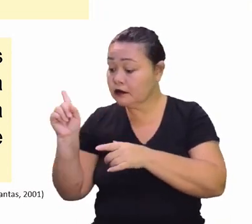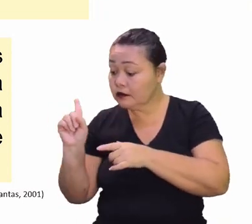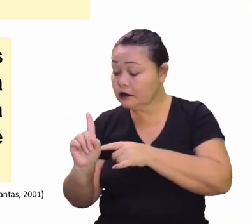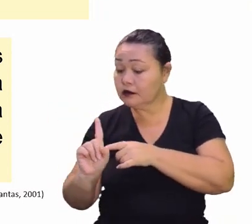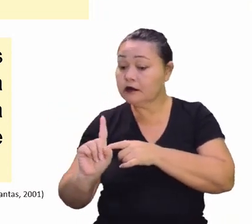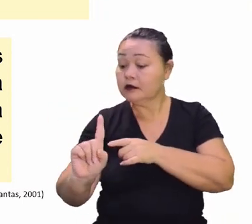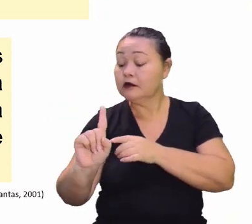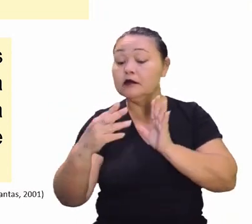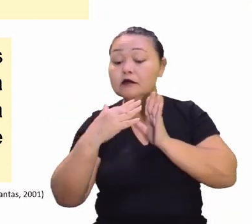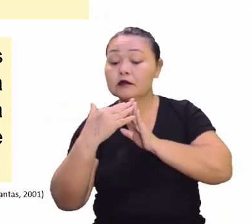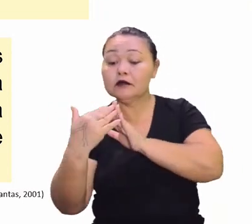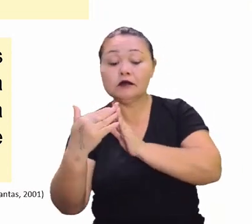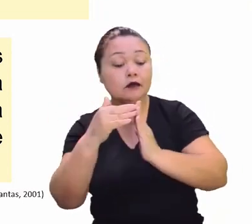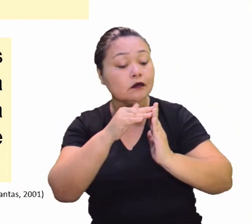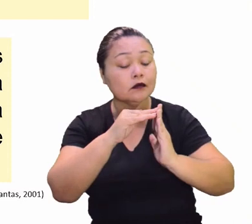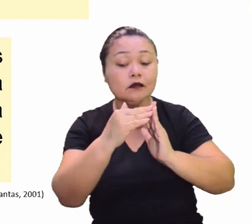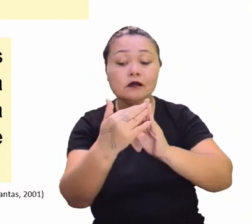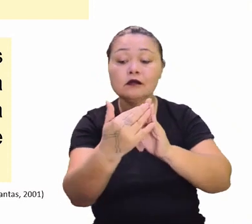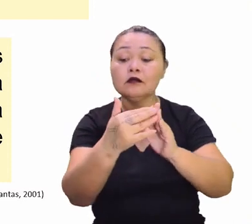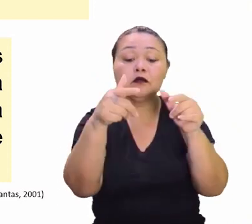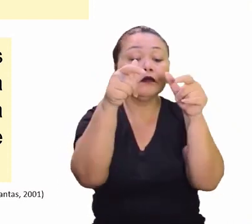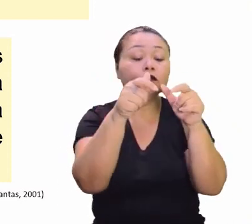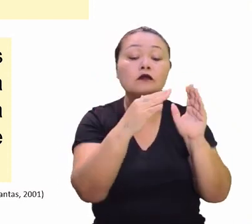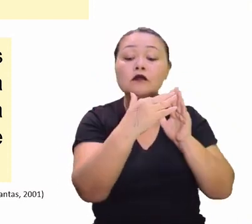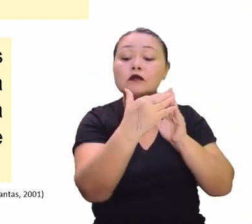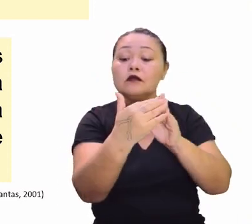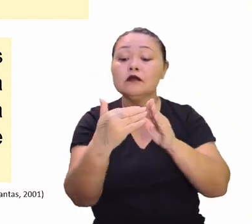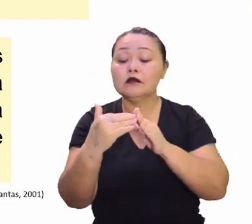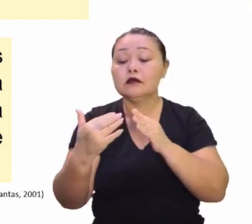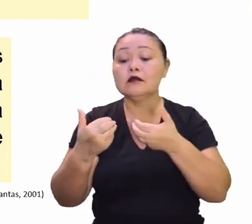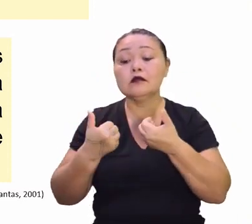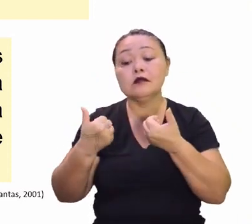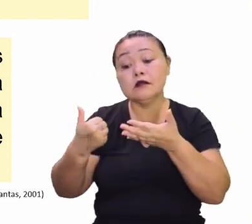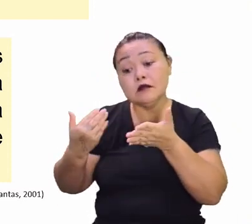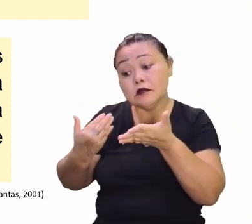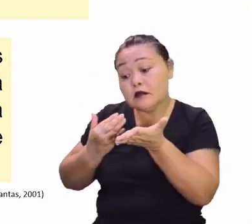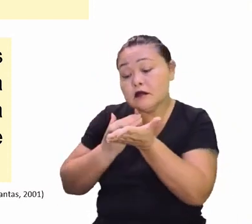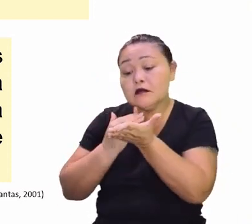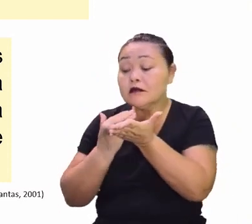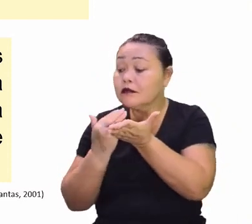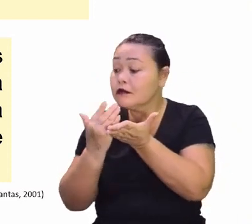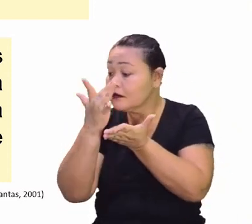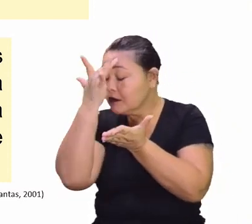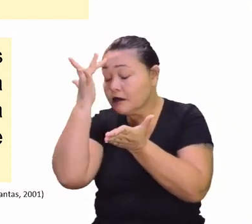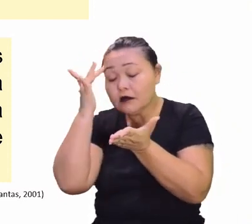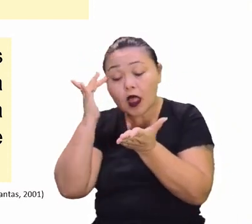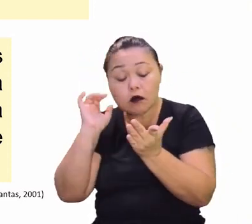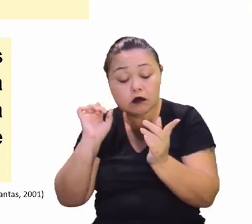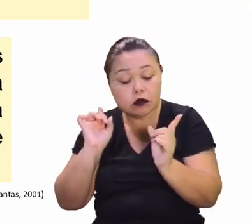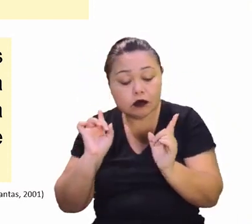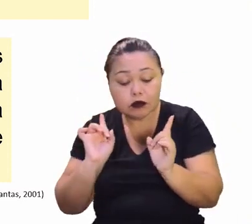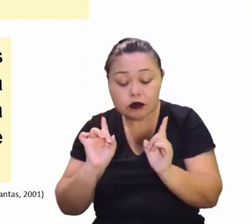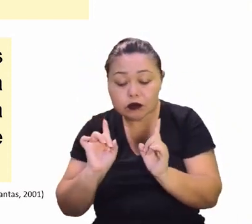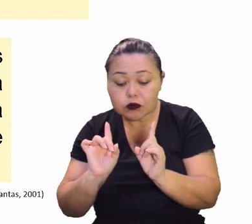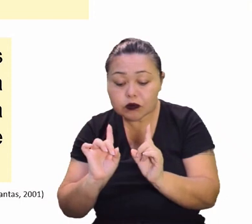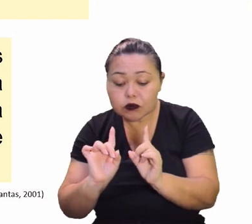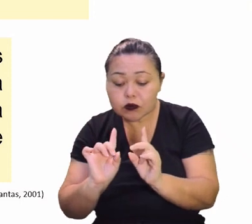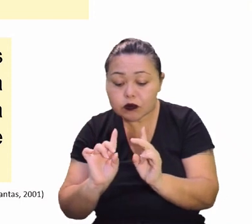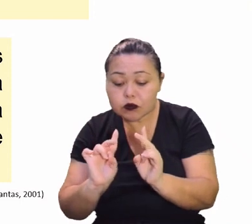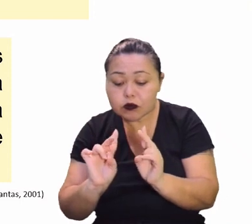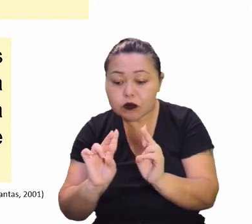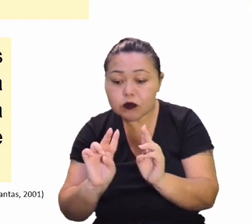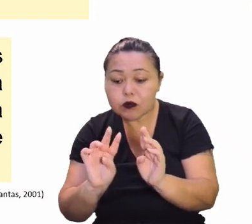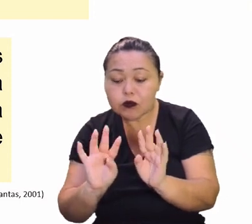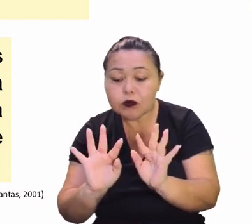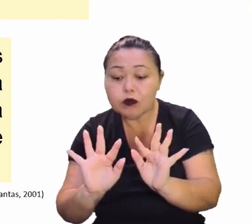novos vilarejos, essas novas localidades que as pessoas começaram a chegar. Não é isso? Para quê? Para trabalhar